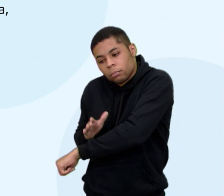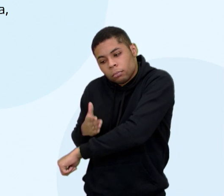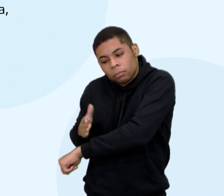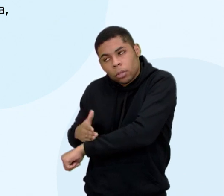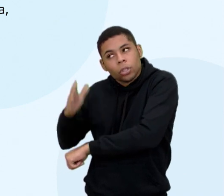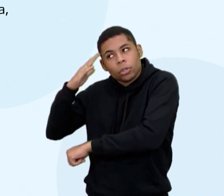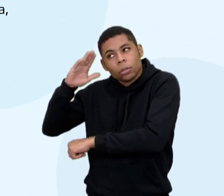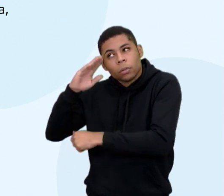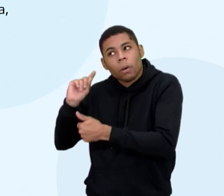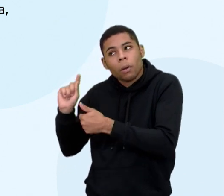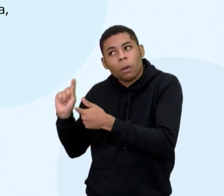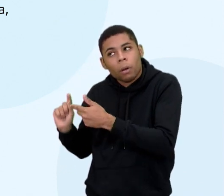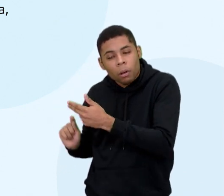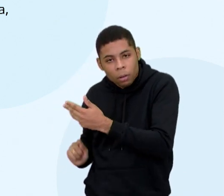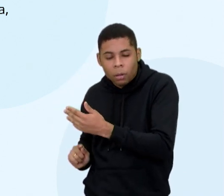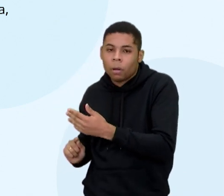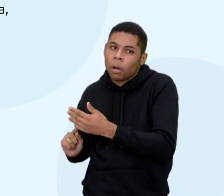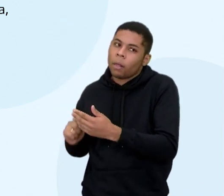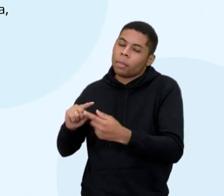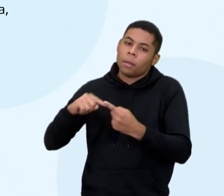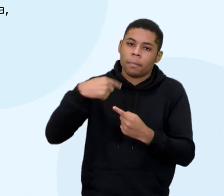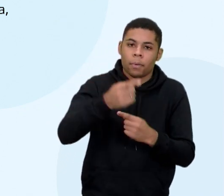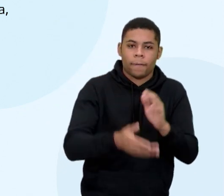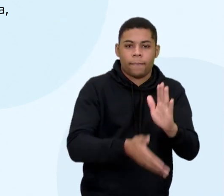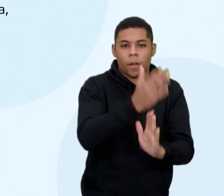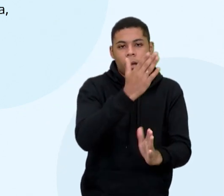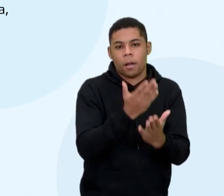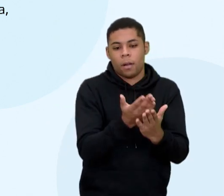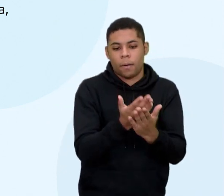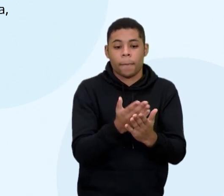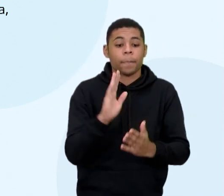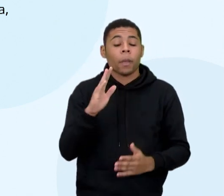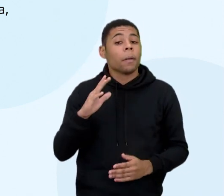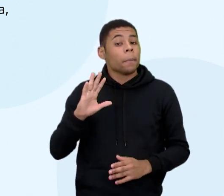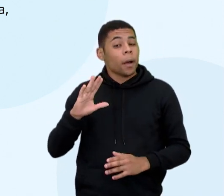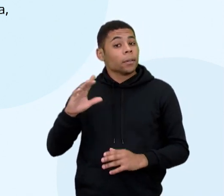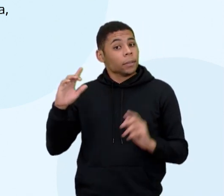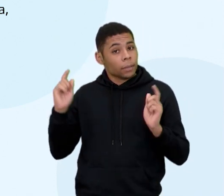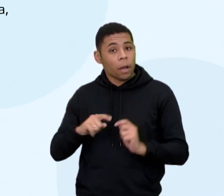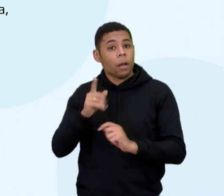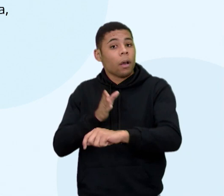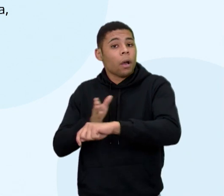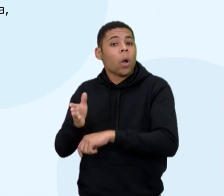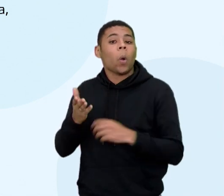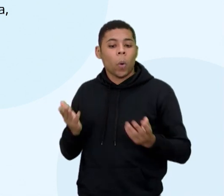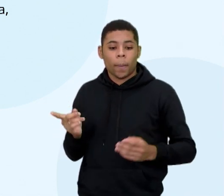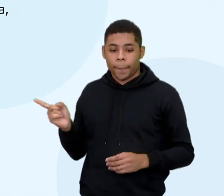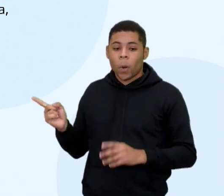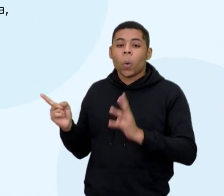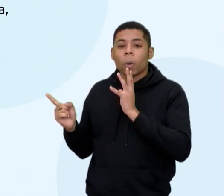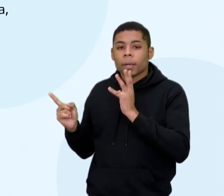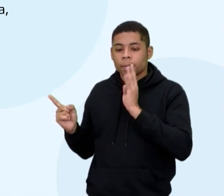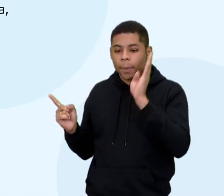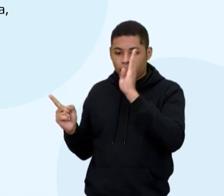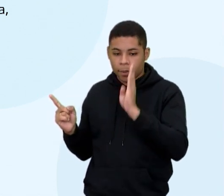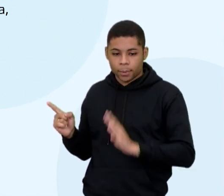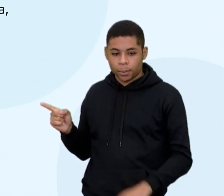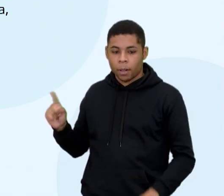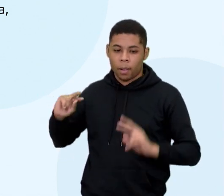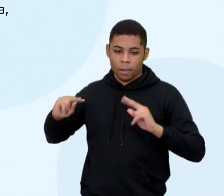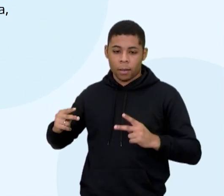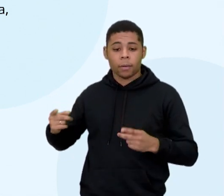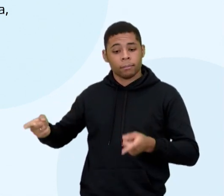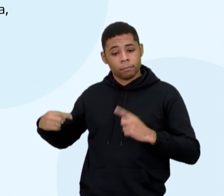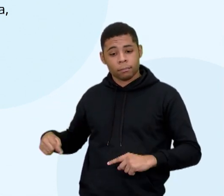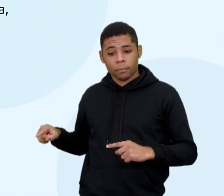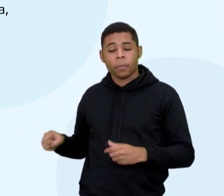dos seguintes links. Tem aí o Conheça o Brasil, está disponível aí nesse link abaixo. Características